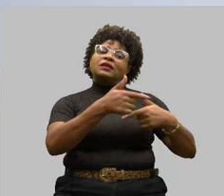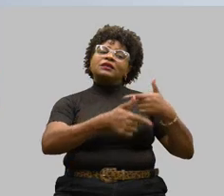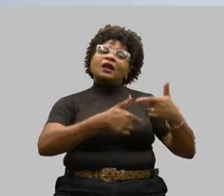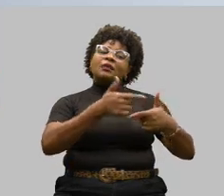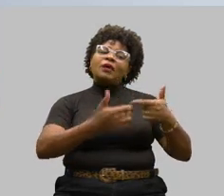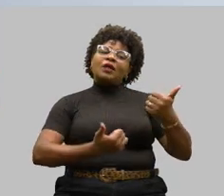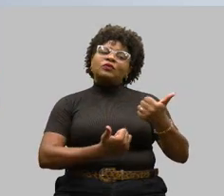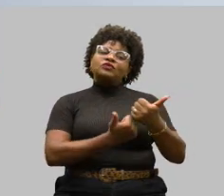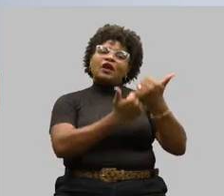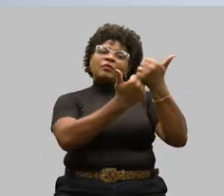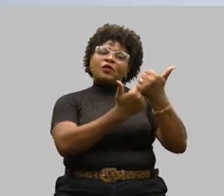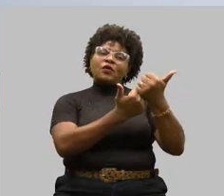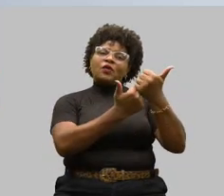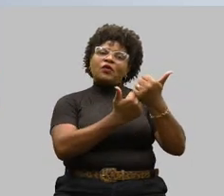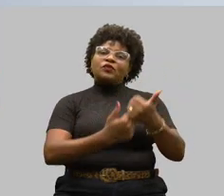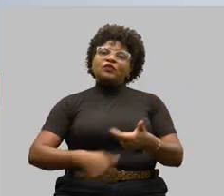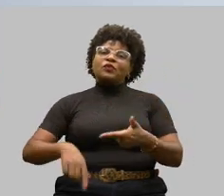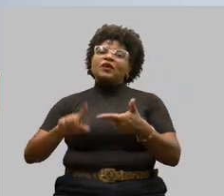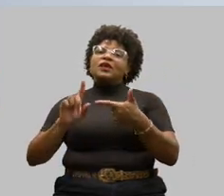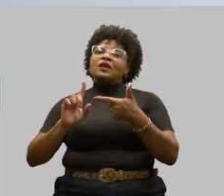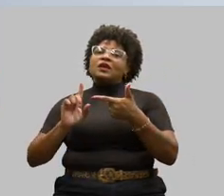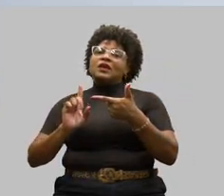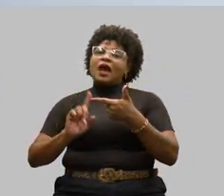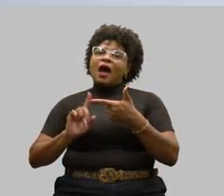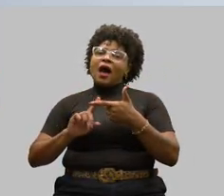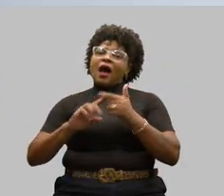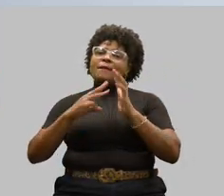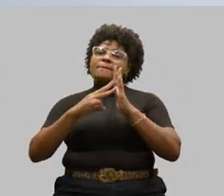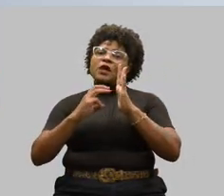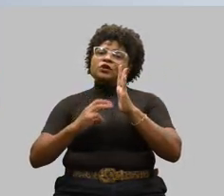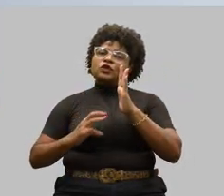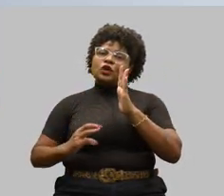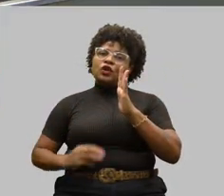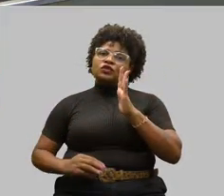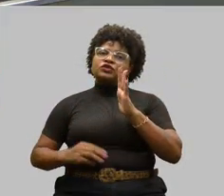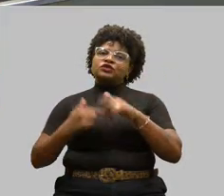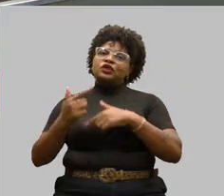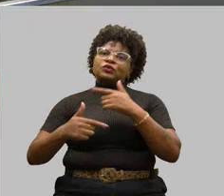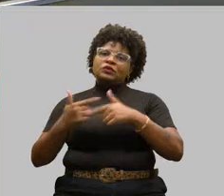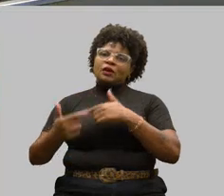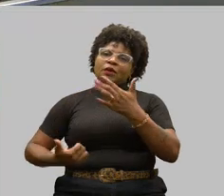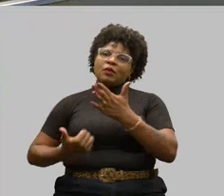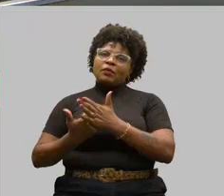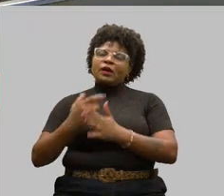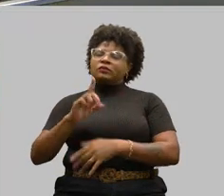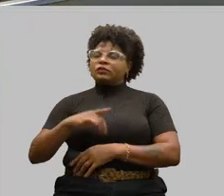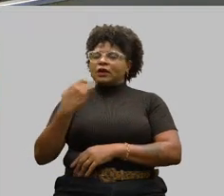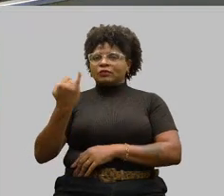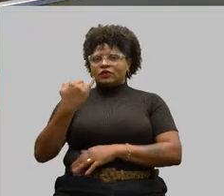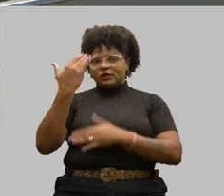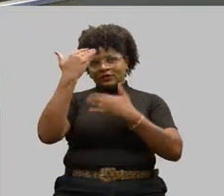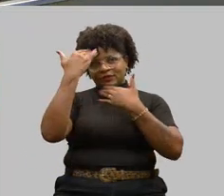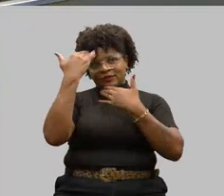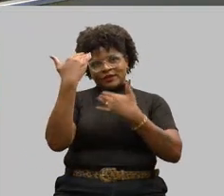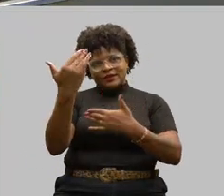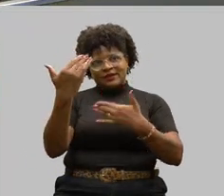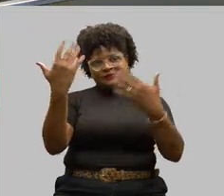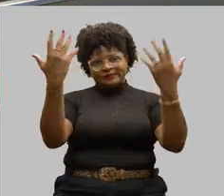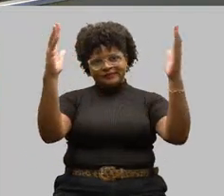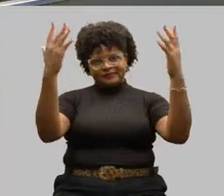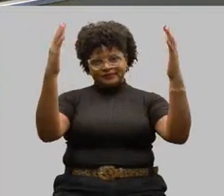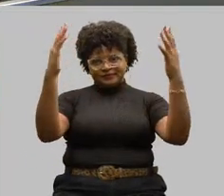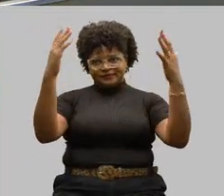a metodologia do emprego apoiado isso é muito importante muito obrigada Obrigado